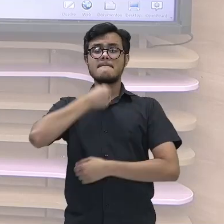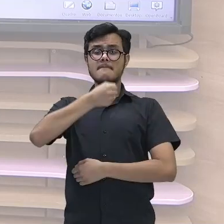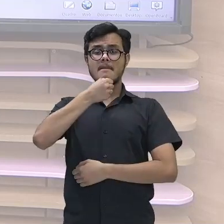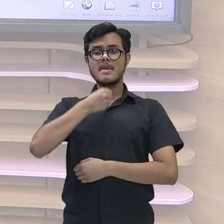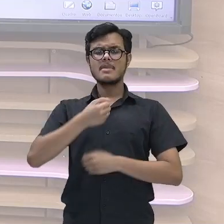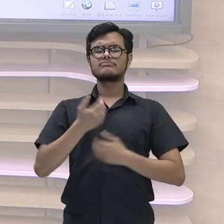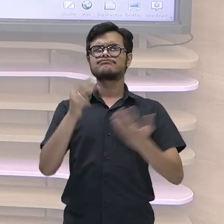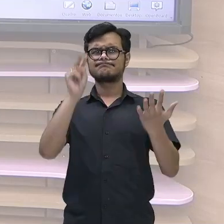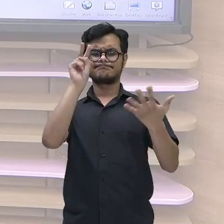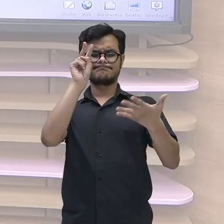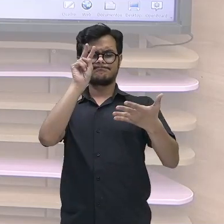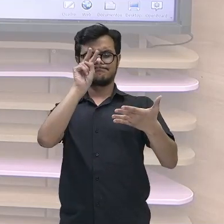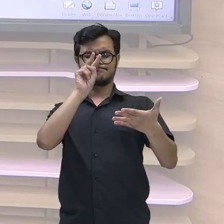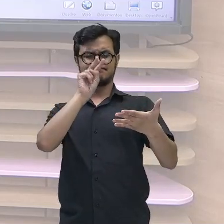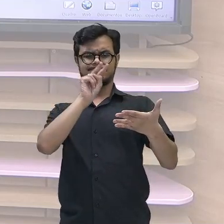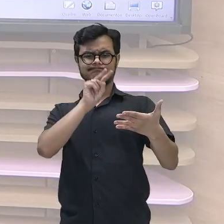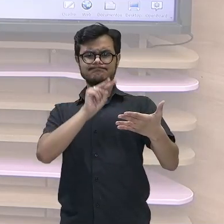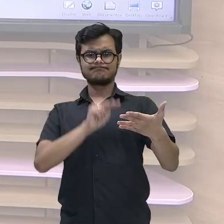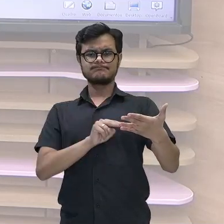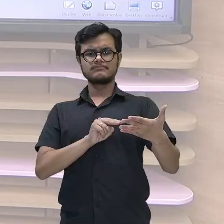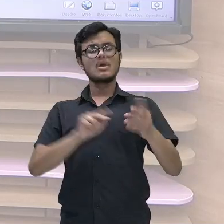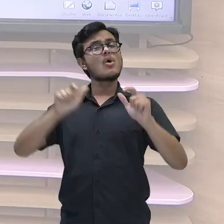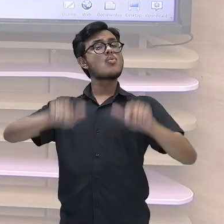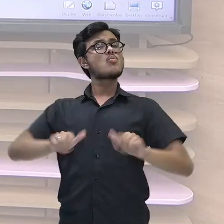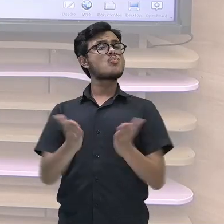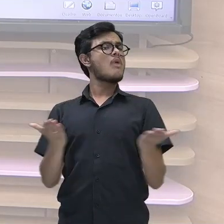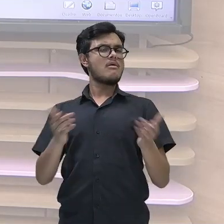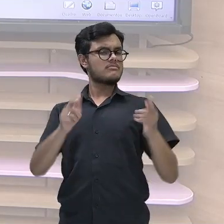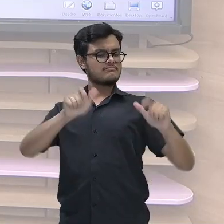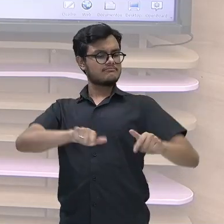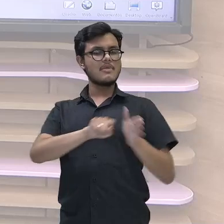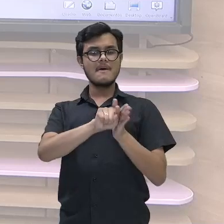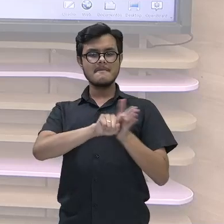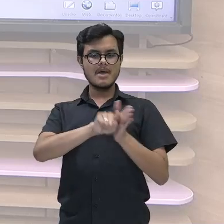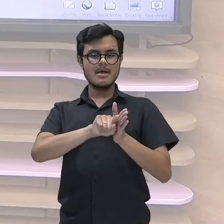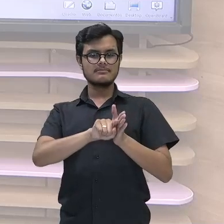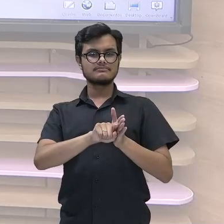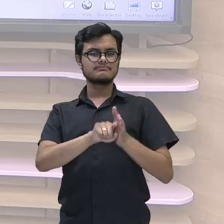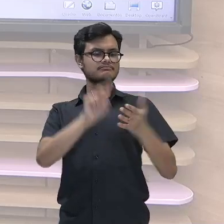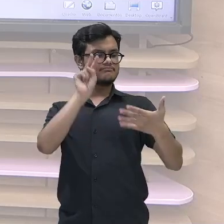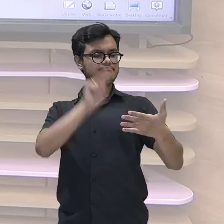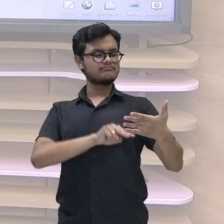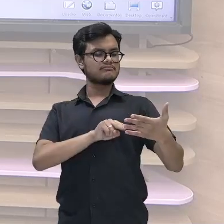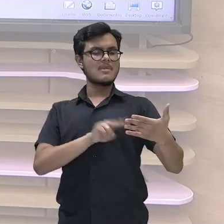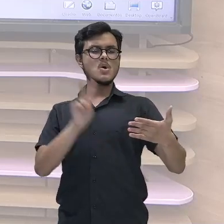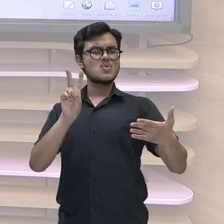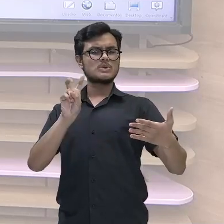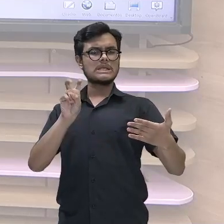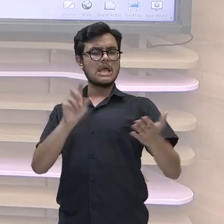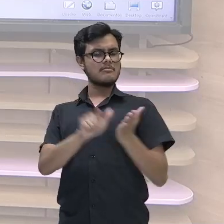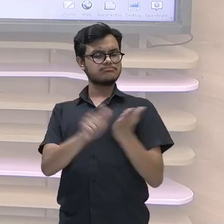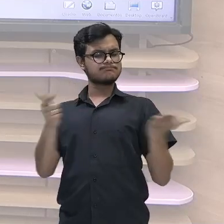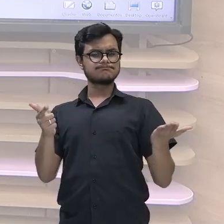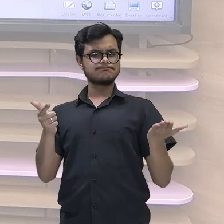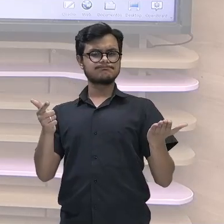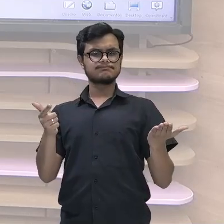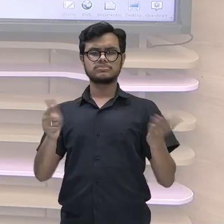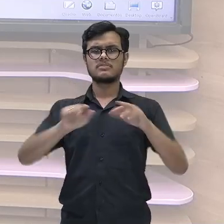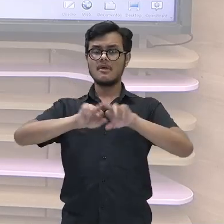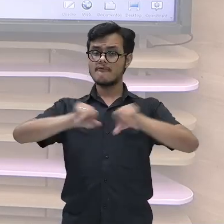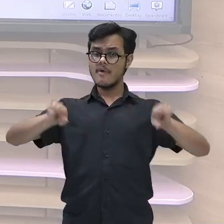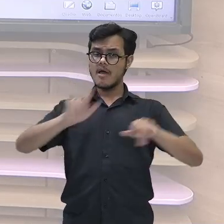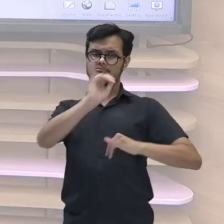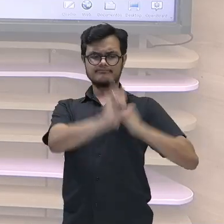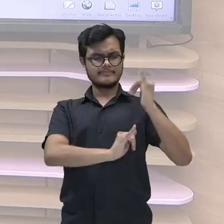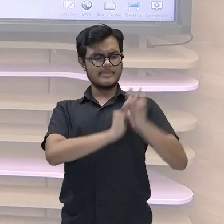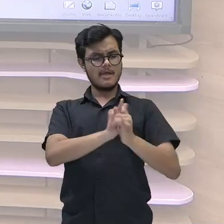precisa ter sempre uma fonte confiável. Se você está lendo ali uma notícia, um jornal, né, uma revista na